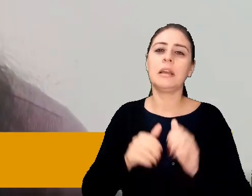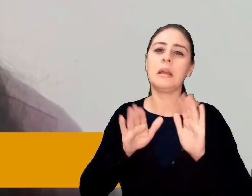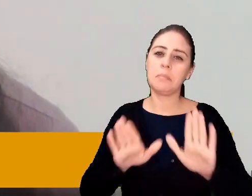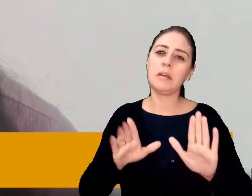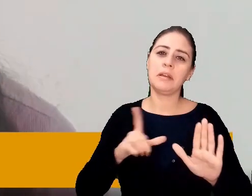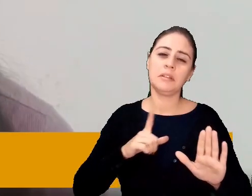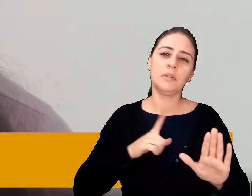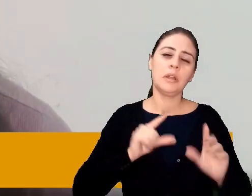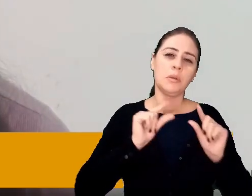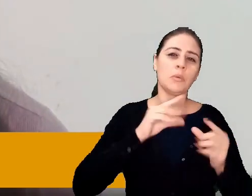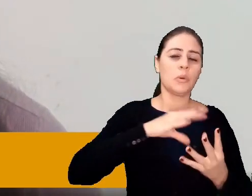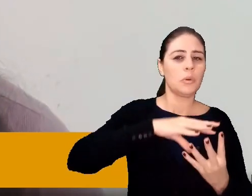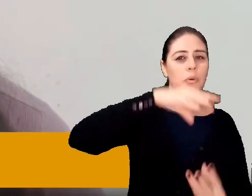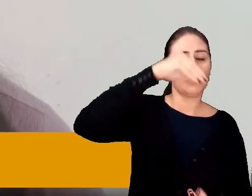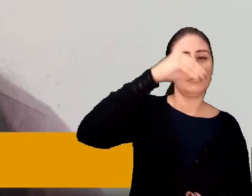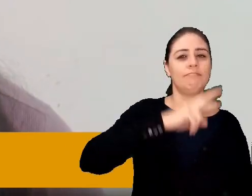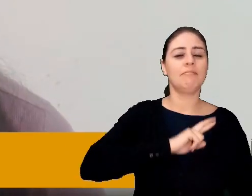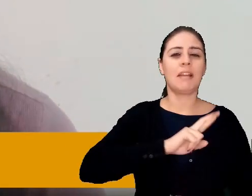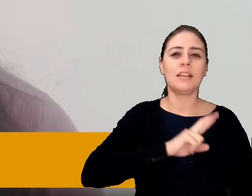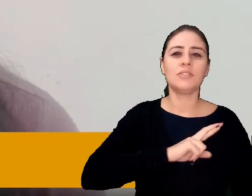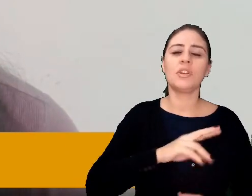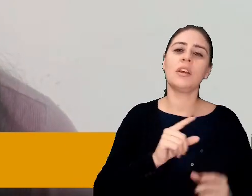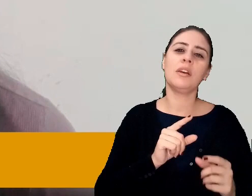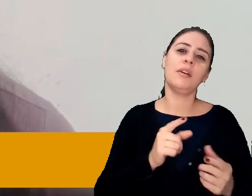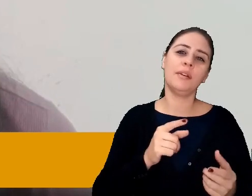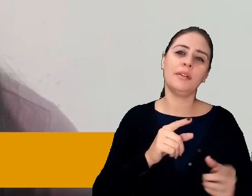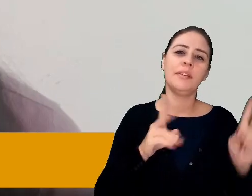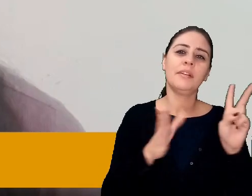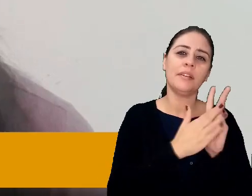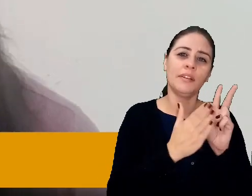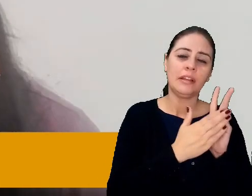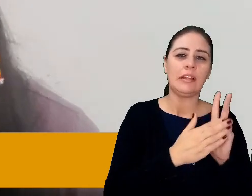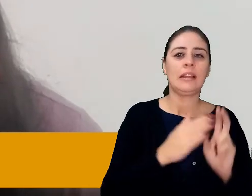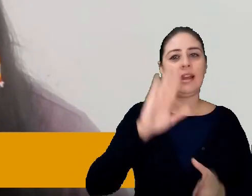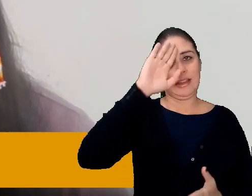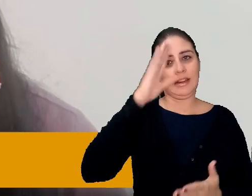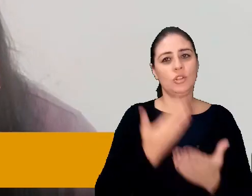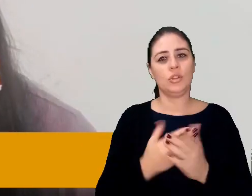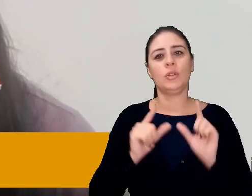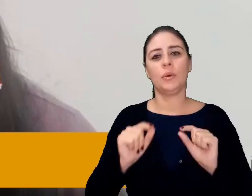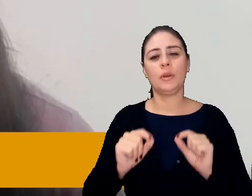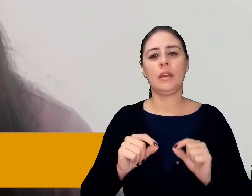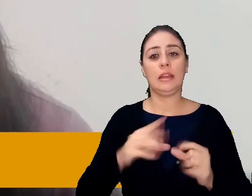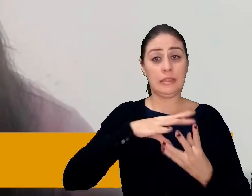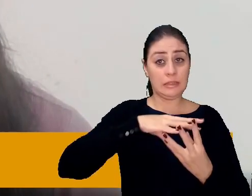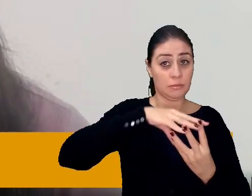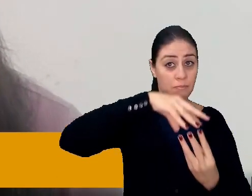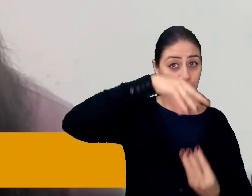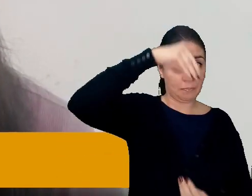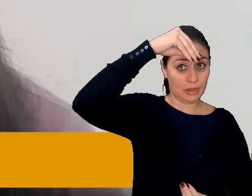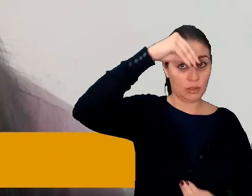com a cosmologia caingangue, porque a gente acredita que aquele espírito ele não vai mais viver em corpo físico, mas ele vai